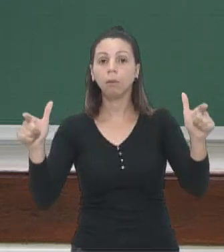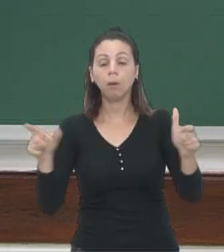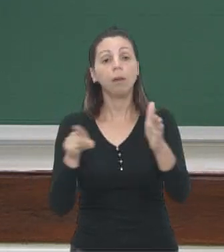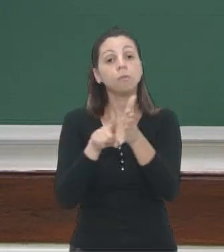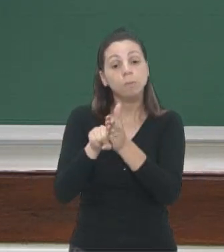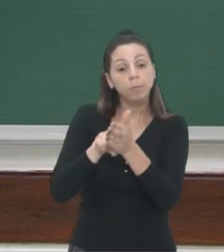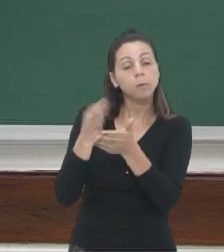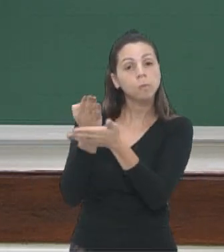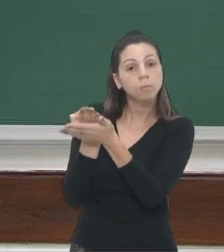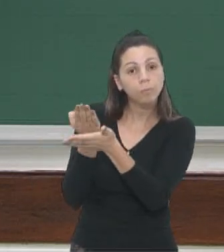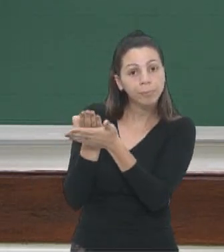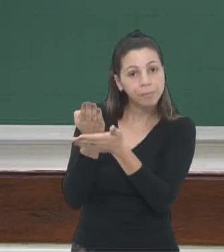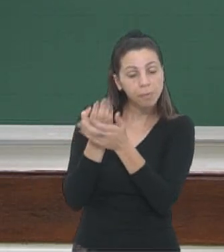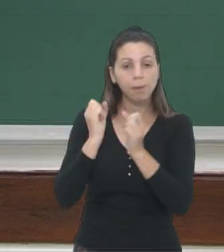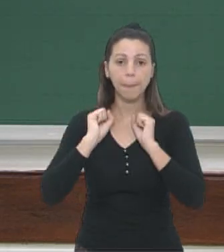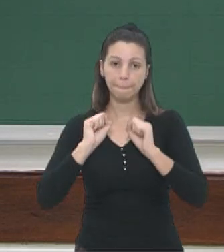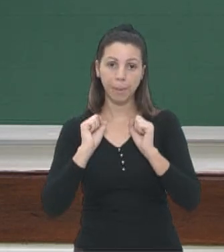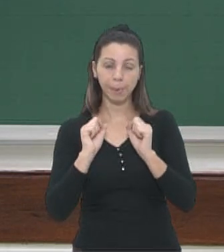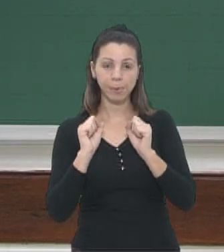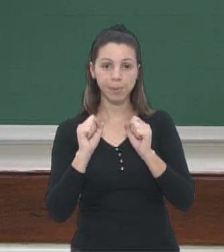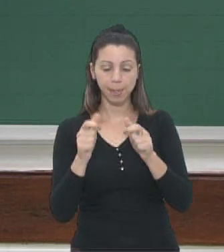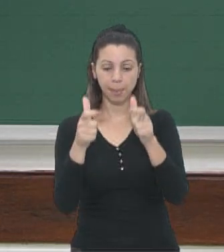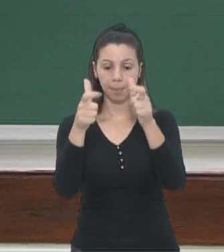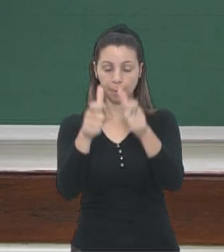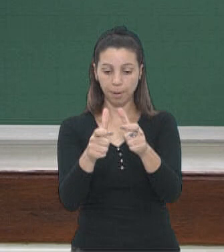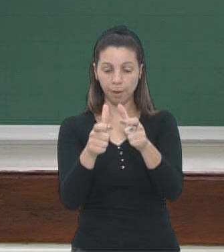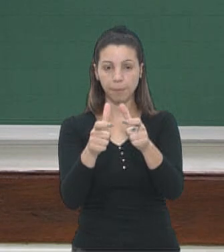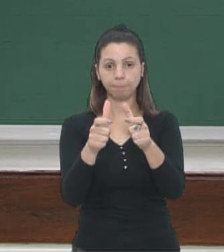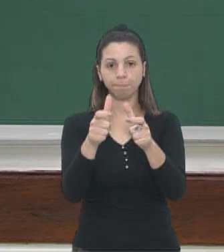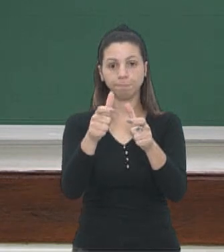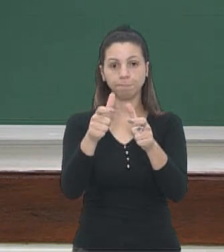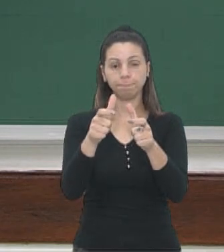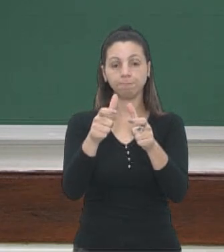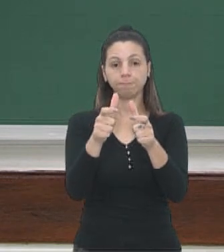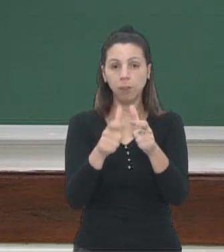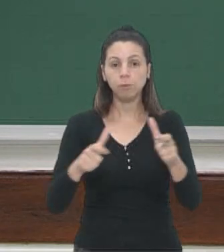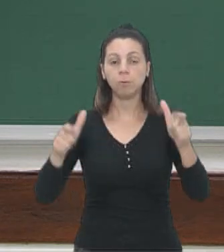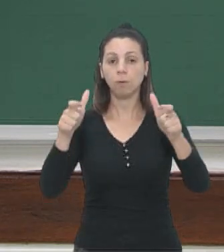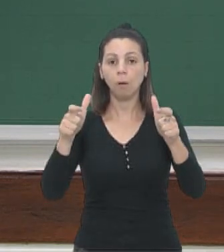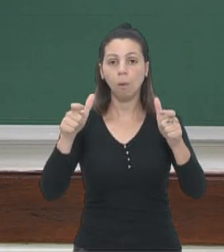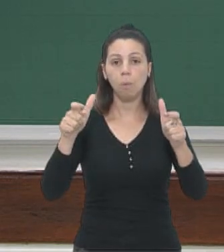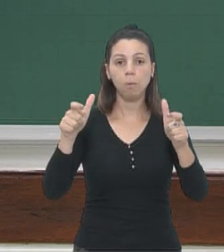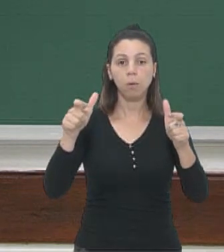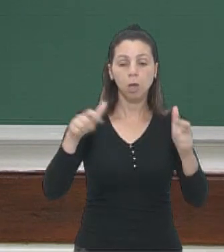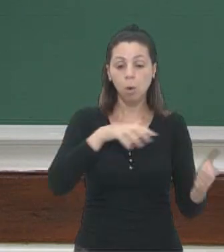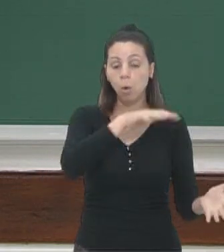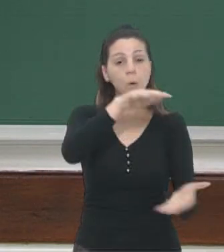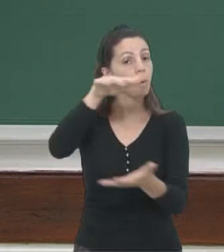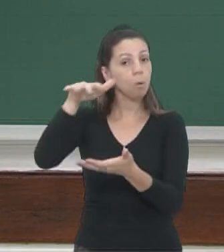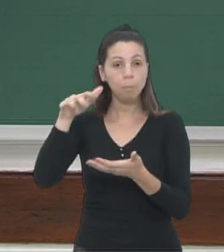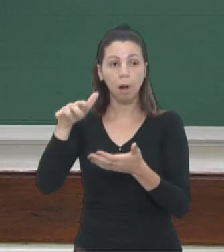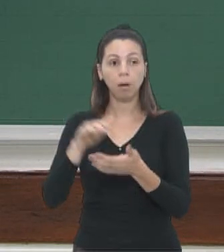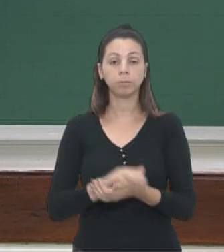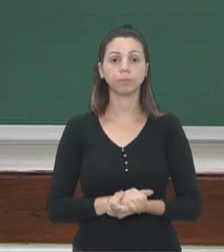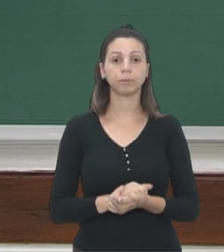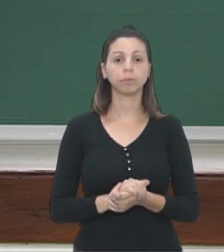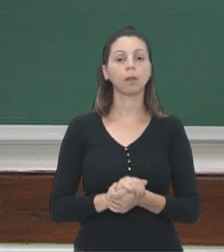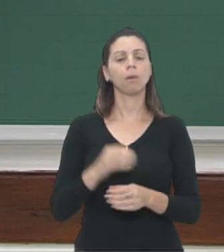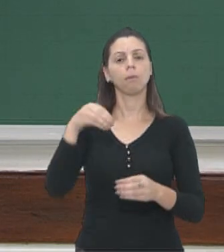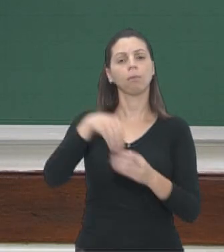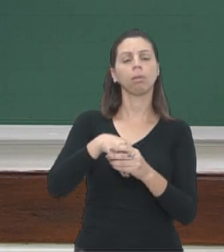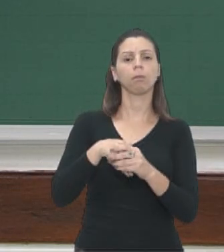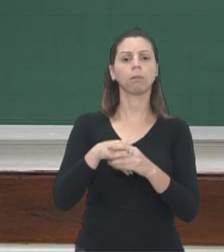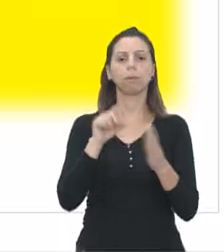essas esferas de estudo podem ser local, regional, nacional ou global. Então, dentro do que está previsto aqui na segunda questão do nosso quiz,